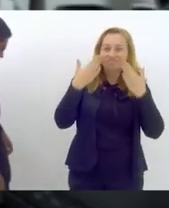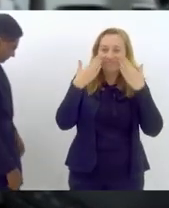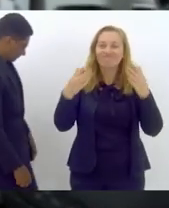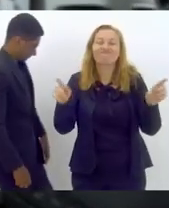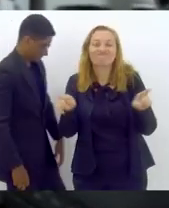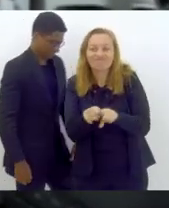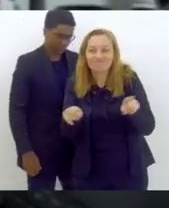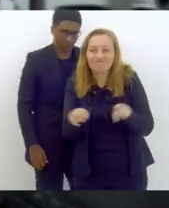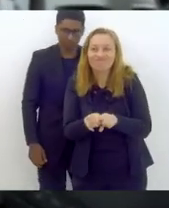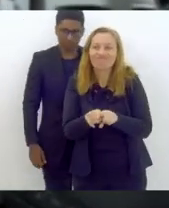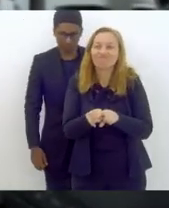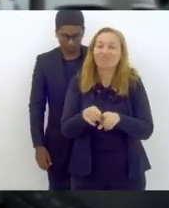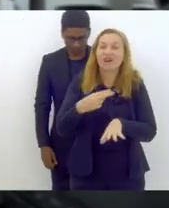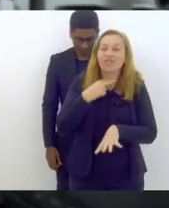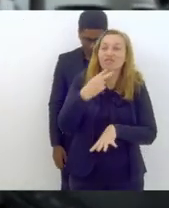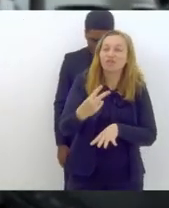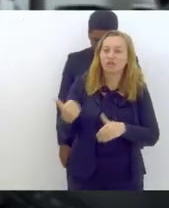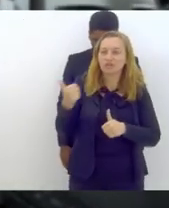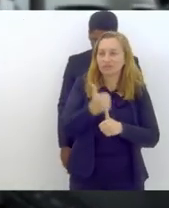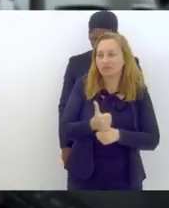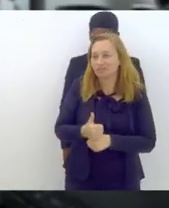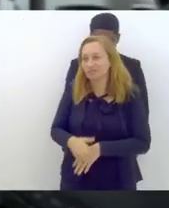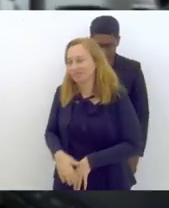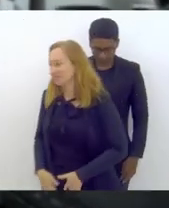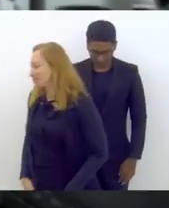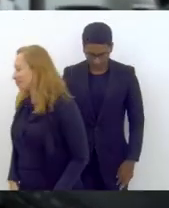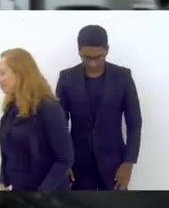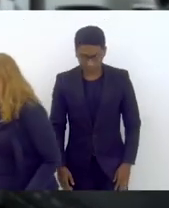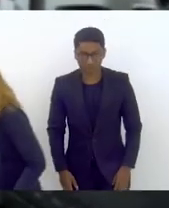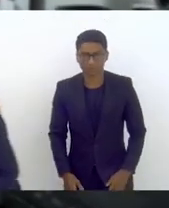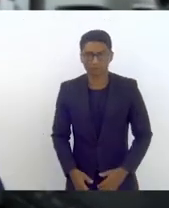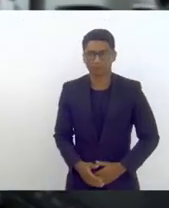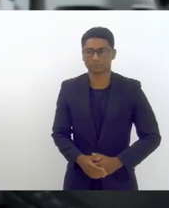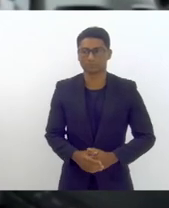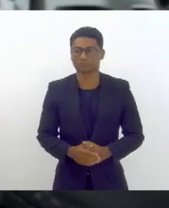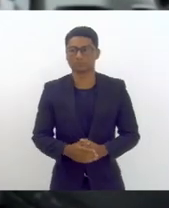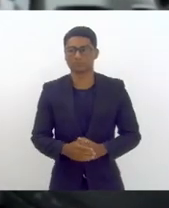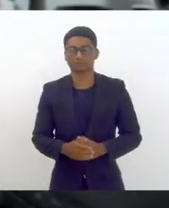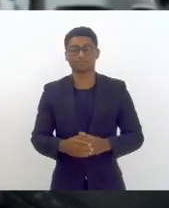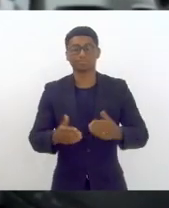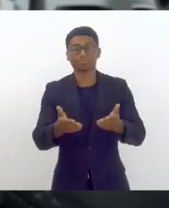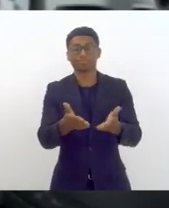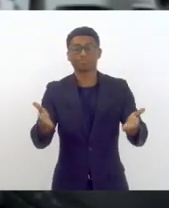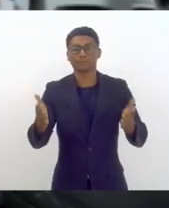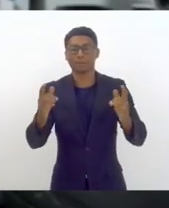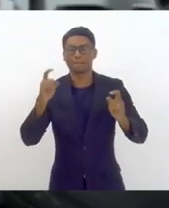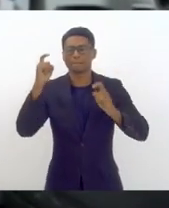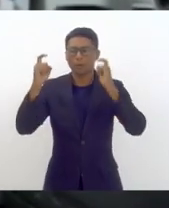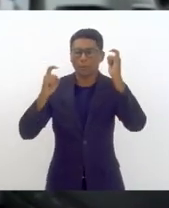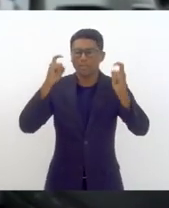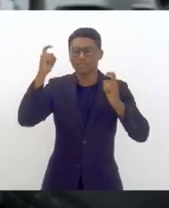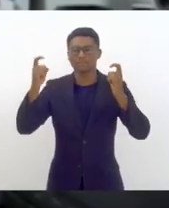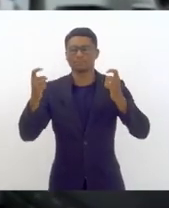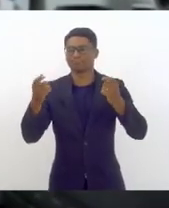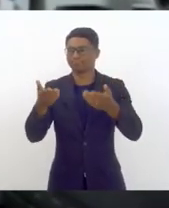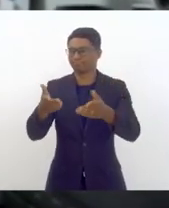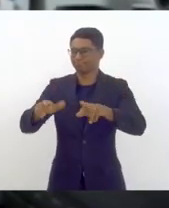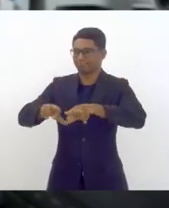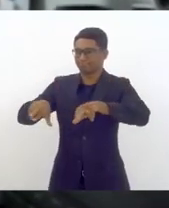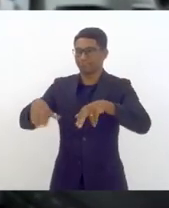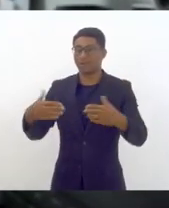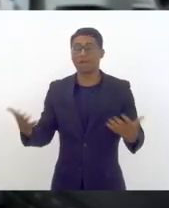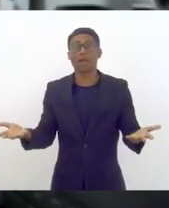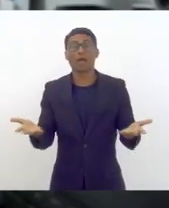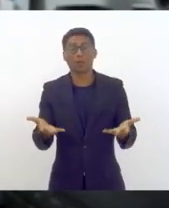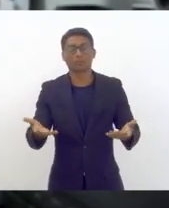também a voz de quem se preocupa e que ainda nutre empatia. É o que a gente precisa nesse